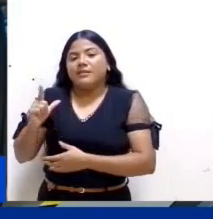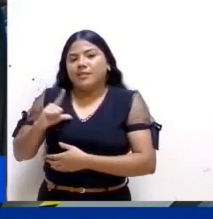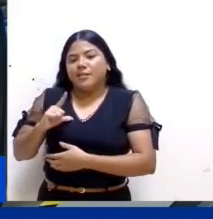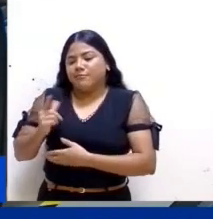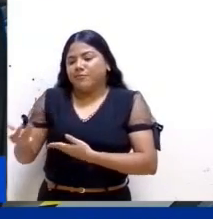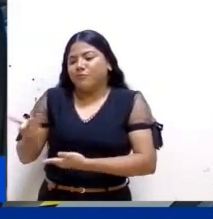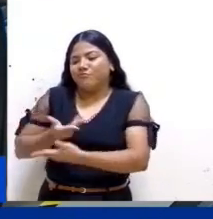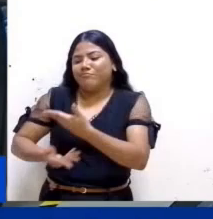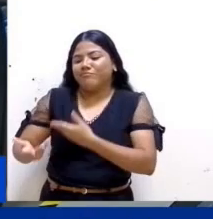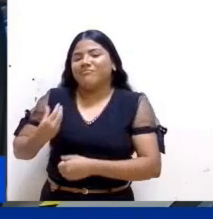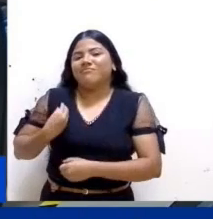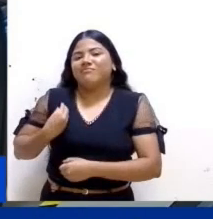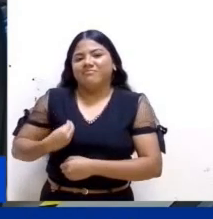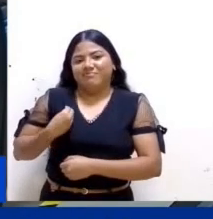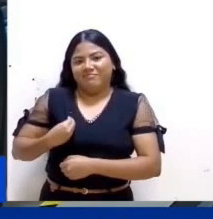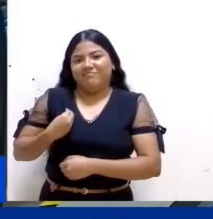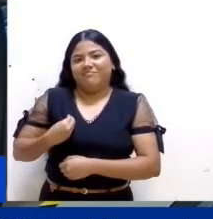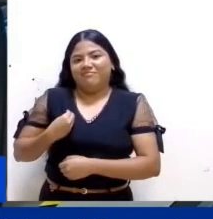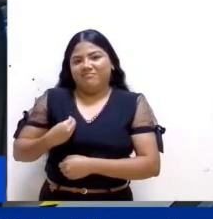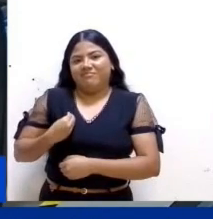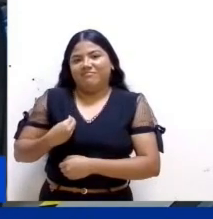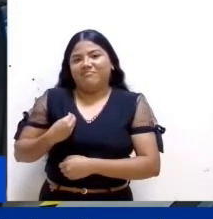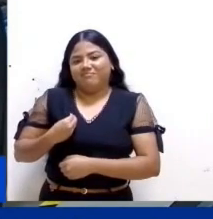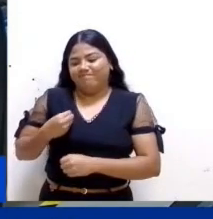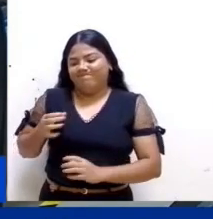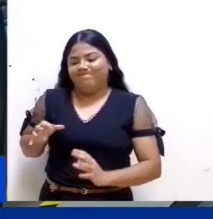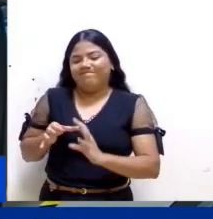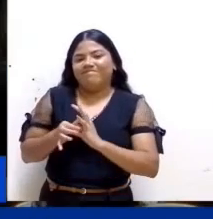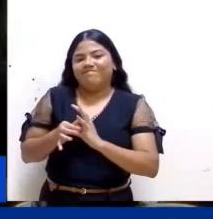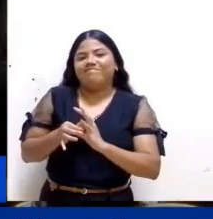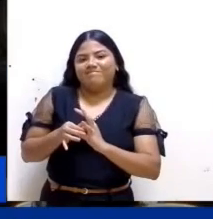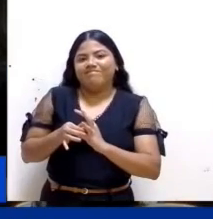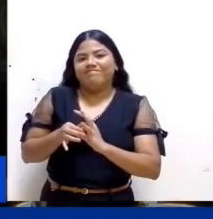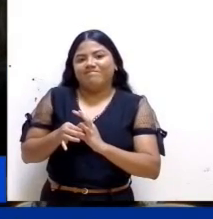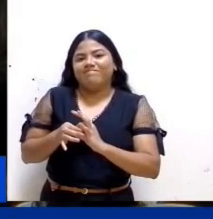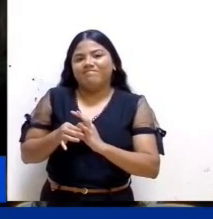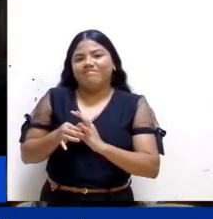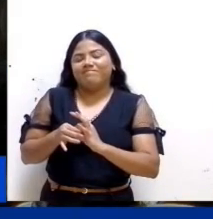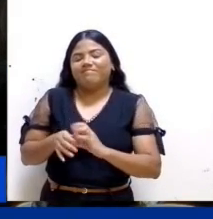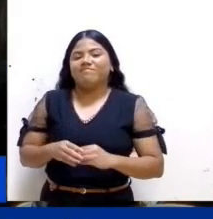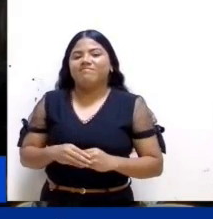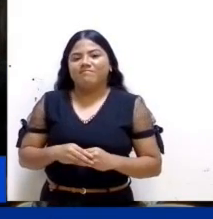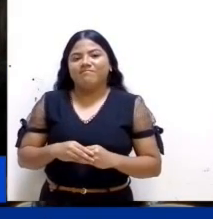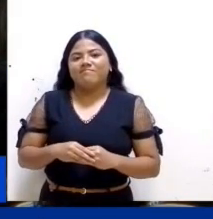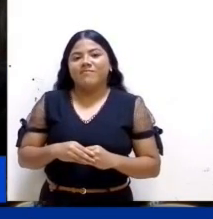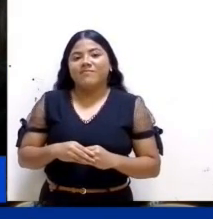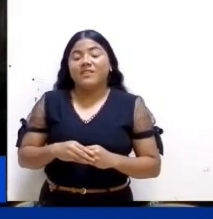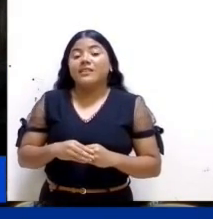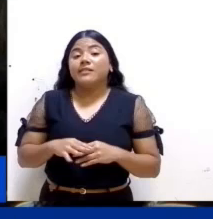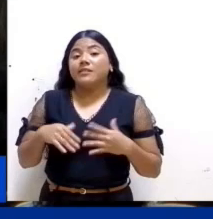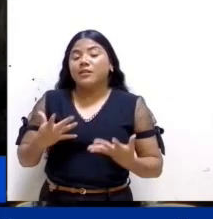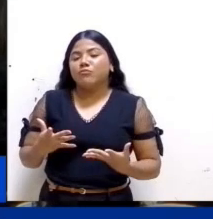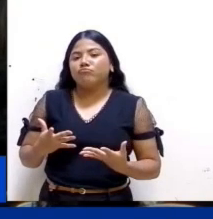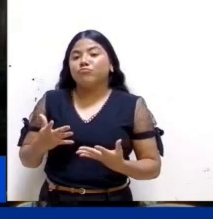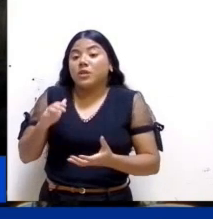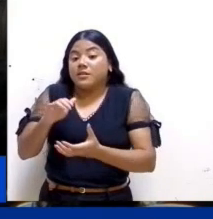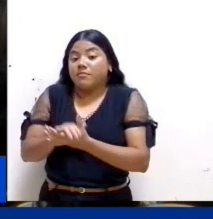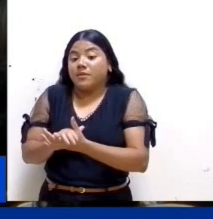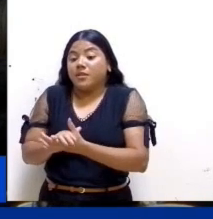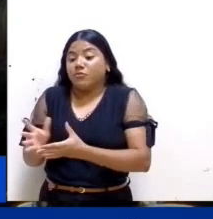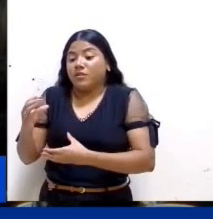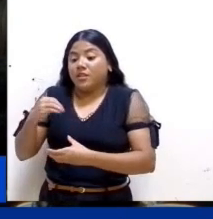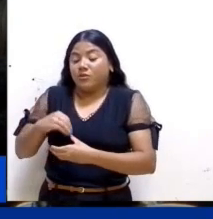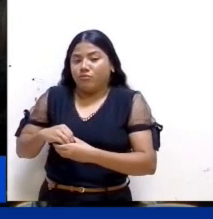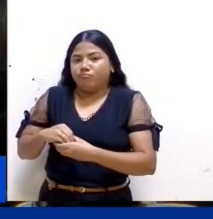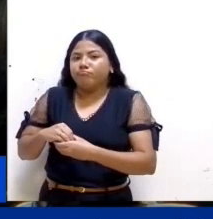comunhão de vida. E aí, naquele processo, antes de você dizer o sim, você